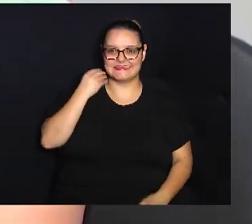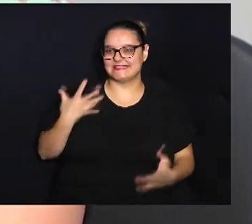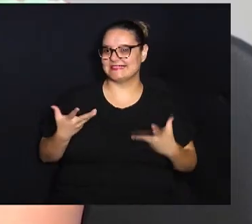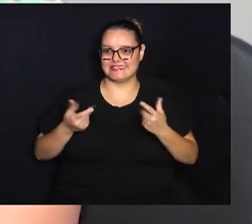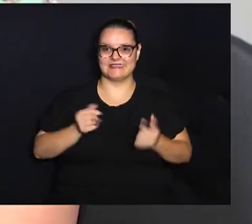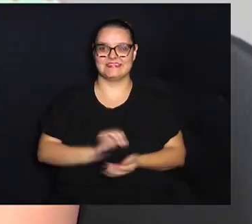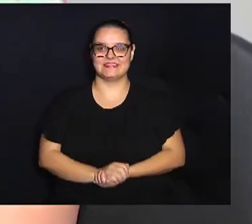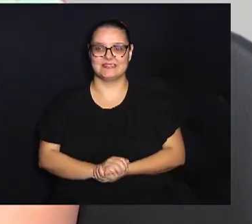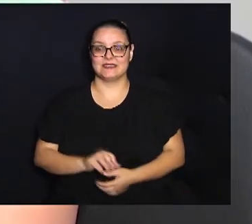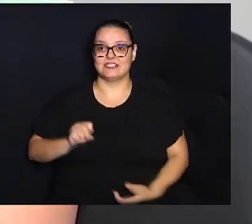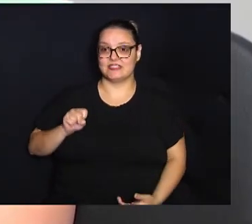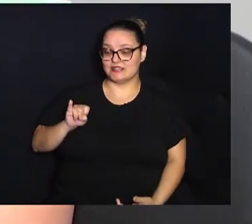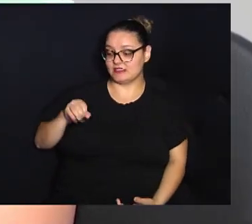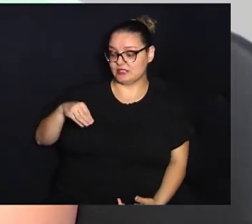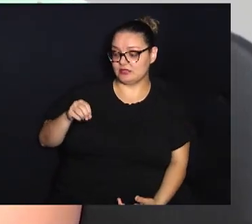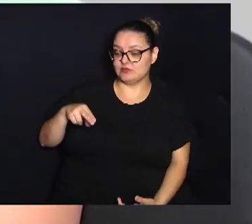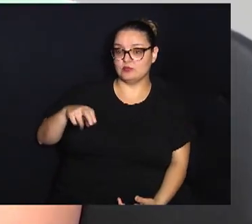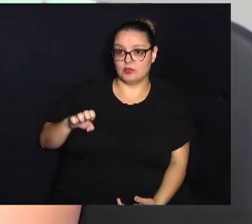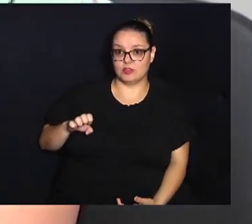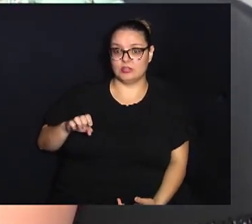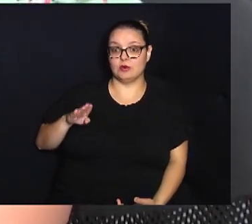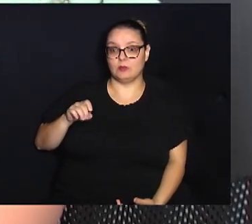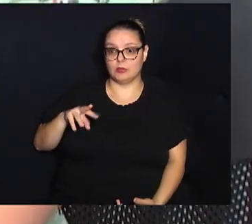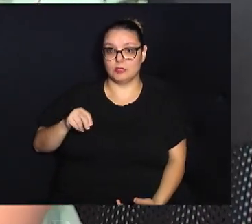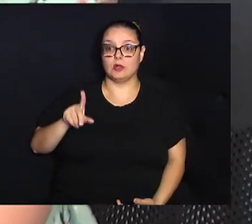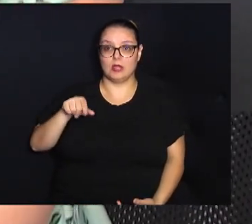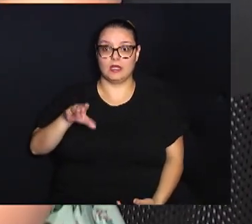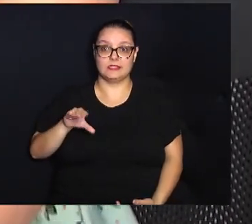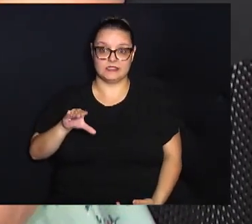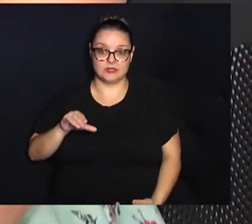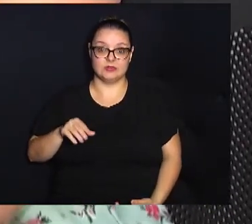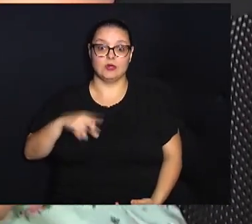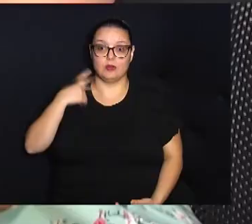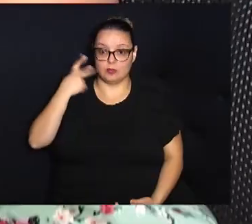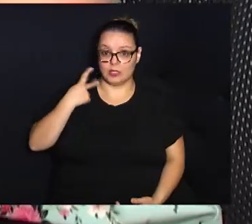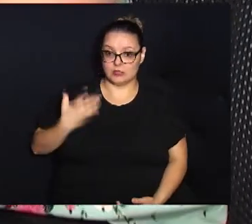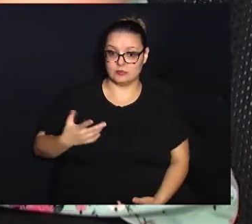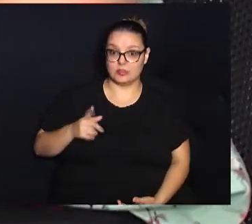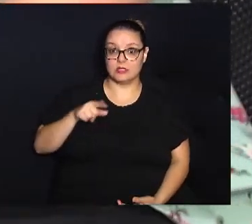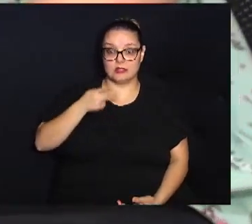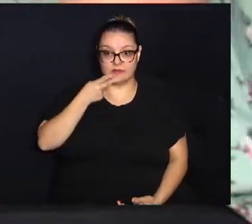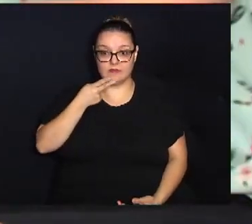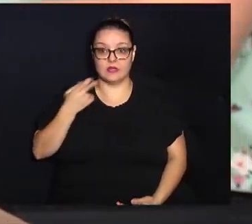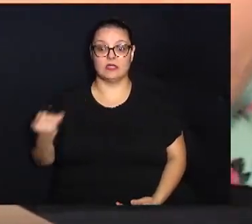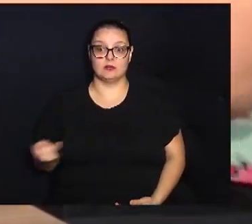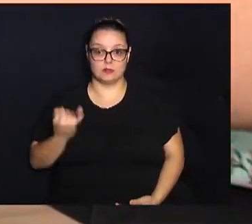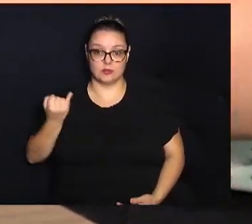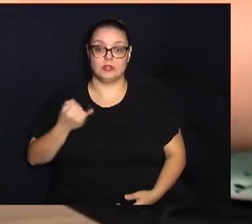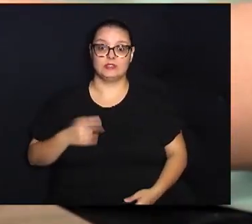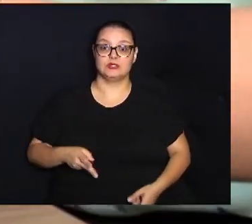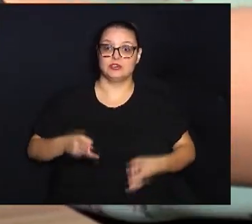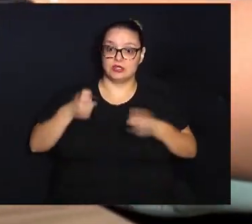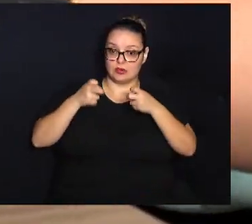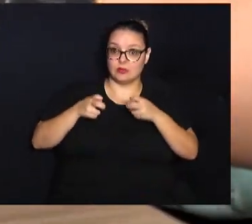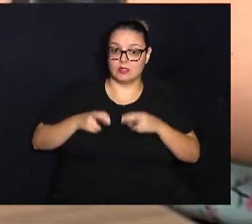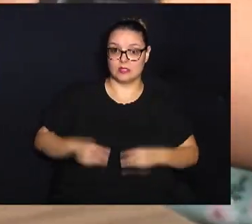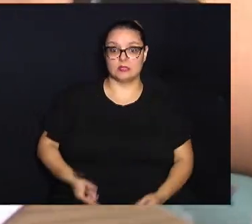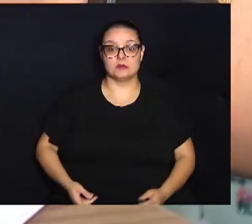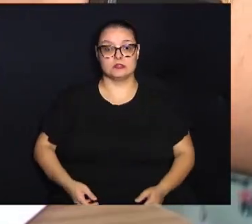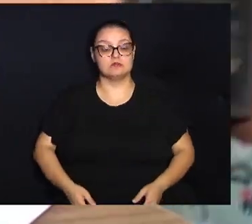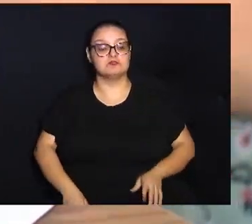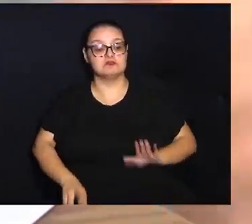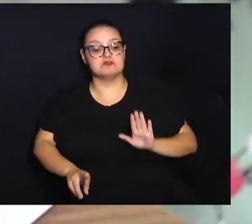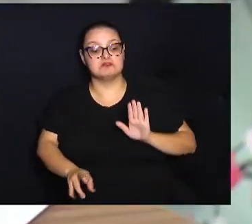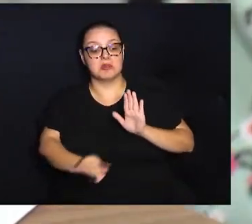única. Simone Boró é cientista política e exalta a importância de reconhecer e respeitar a identidade de gênero